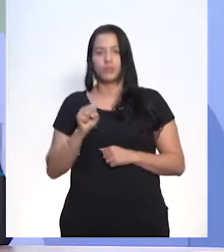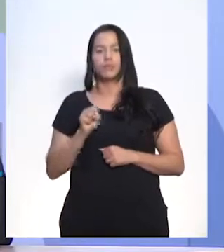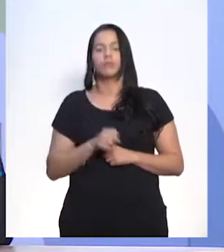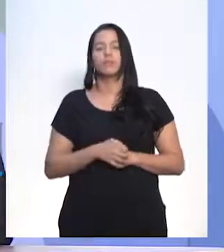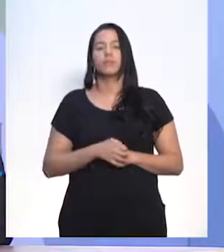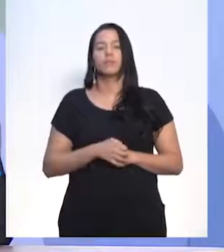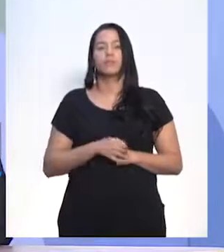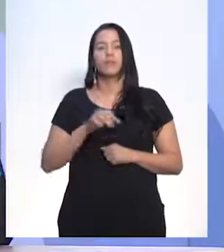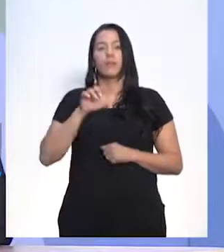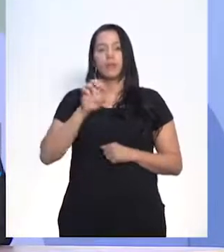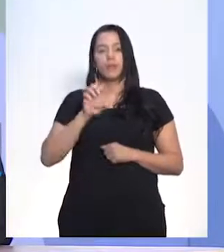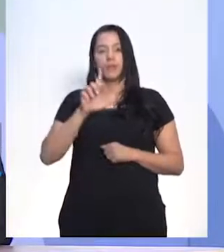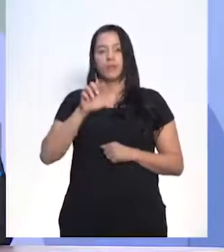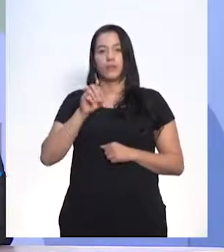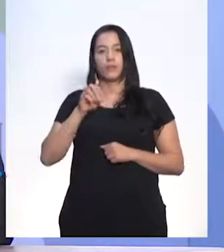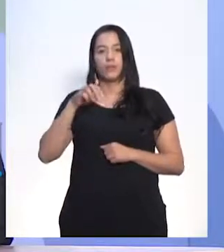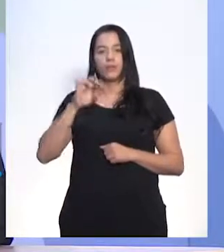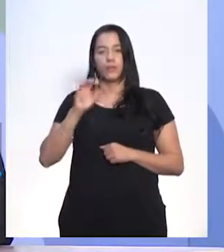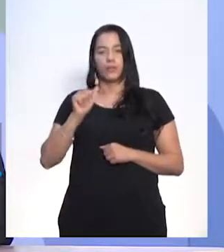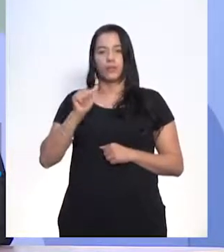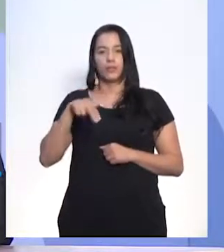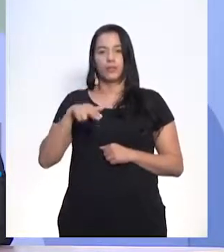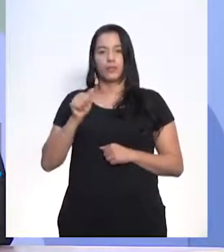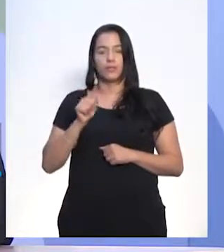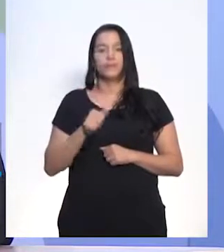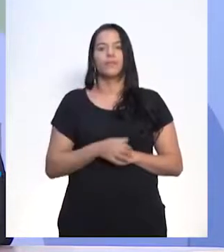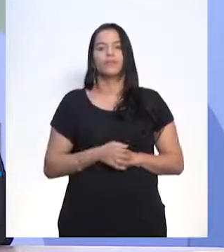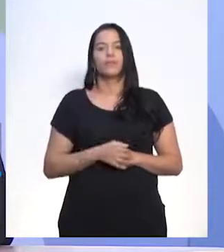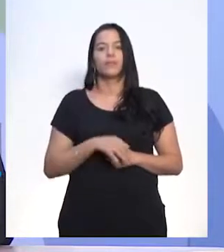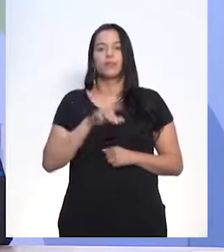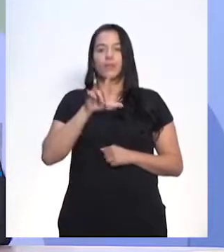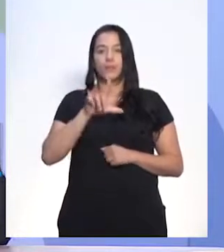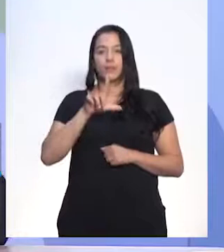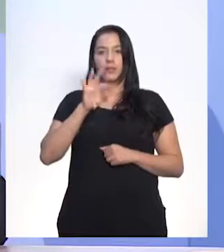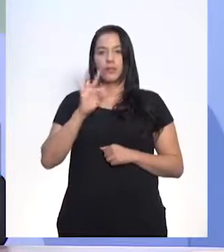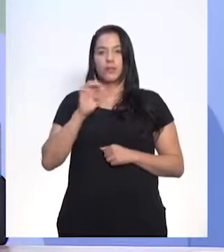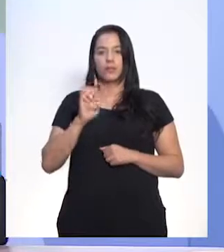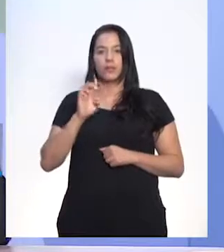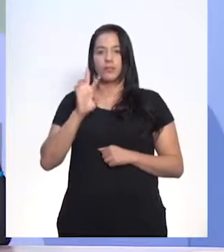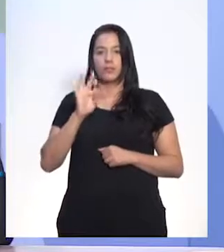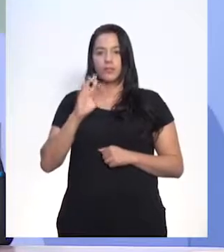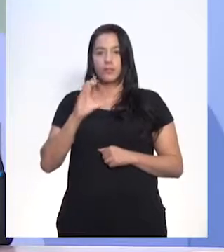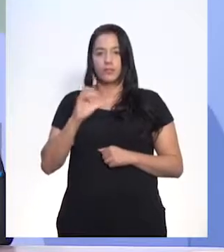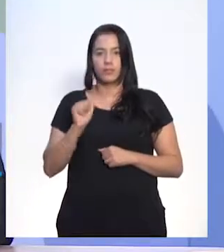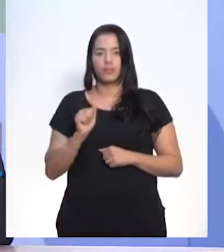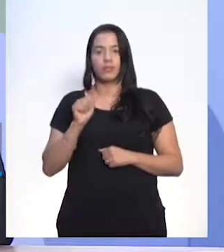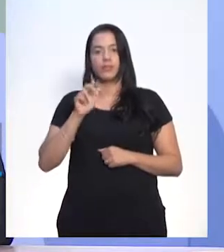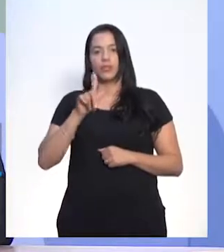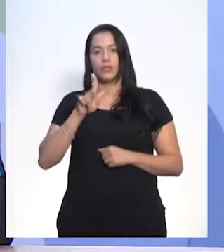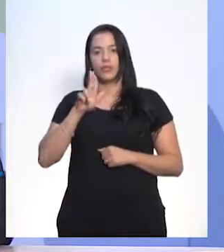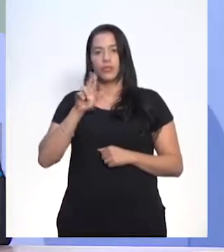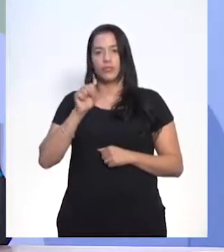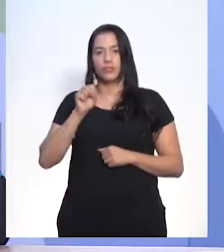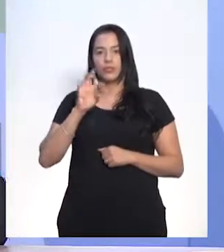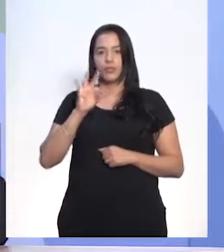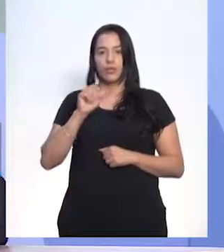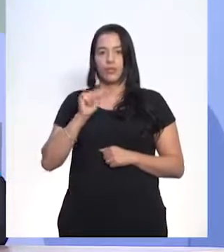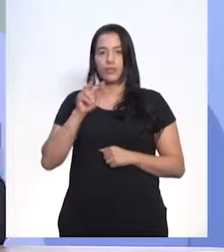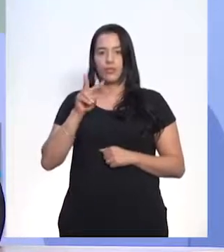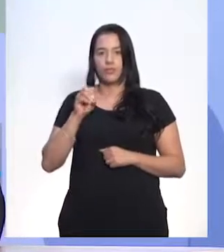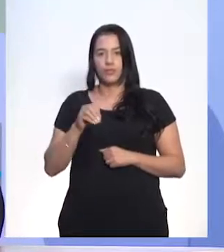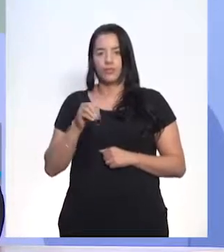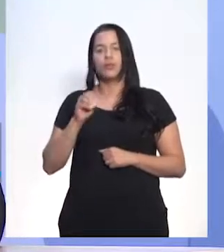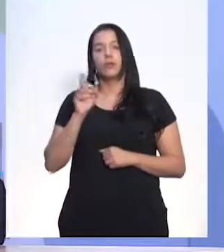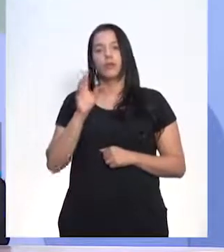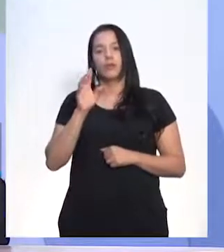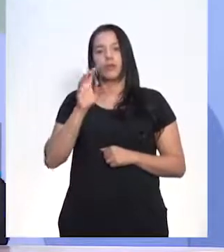Silane. Eloana, do professor Edson. Letícia e Gustavo, da professora Eliane. E Laisla, da professora Maria. E